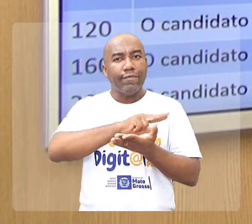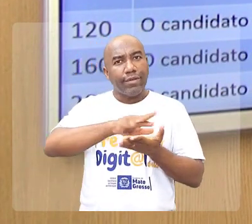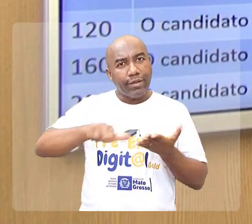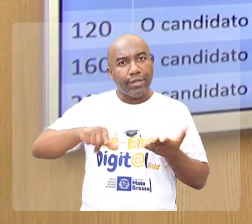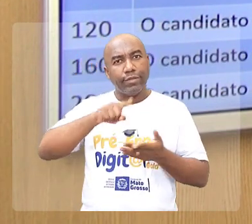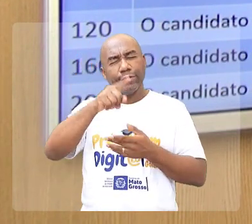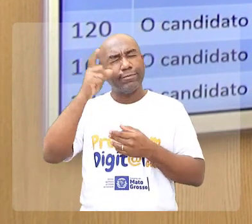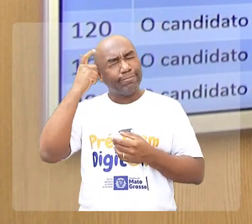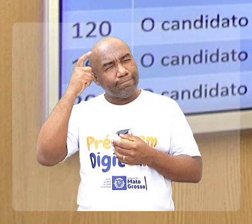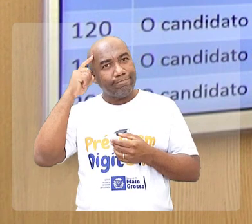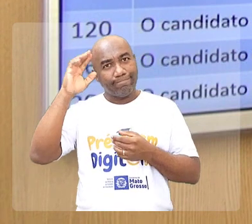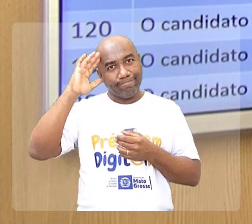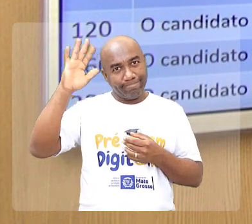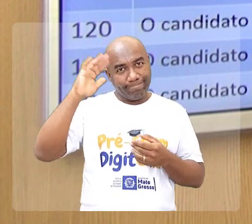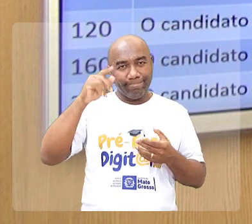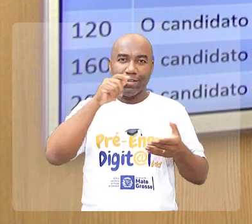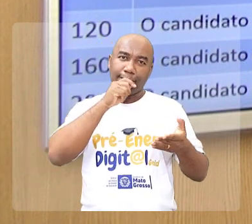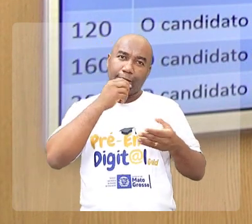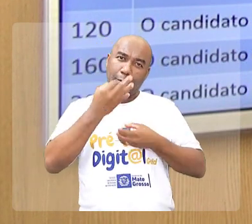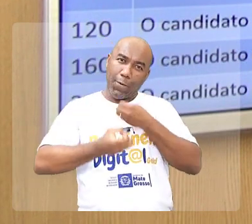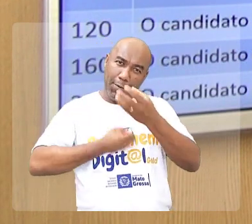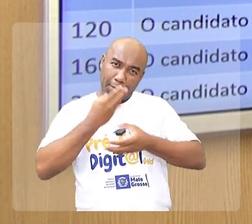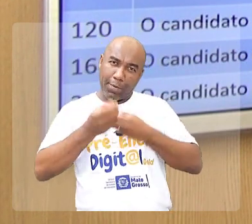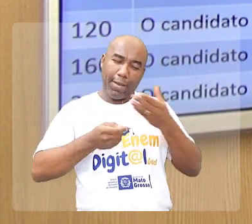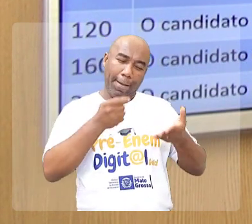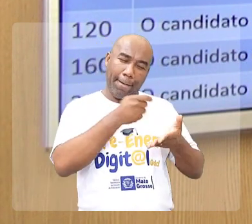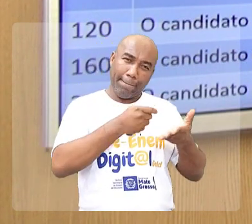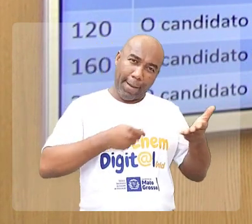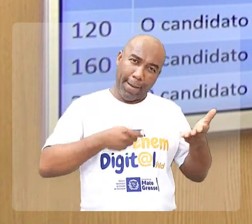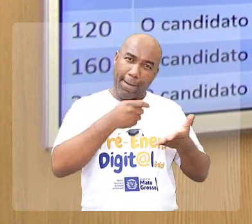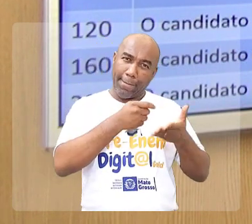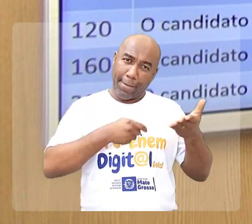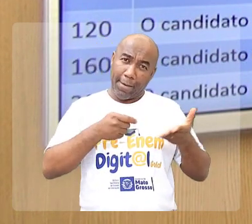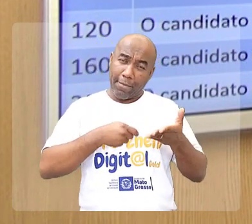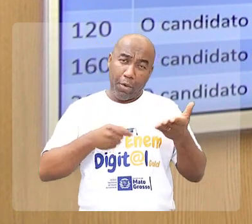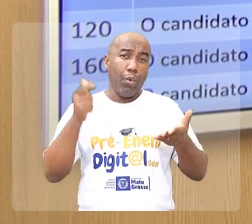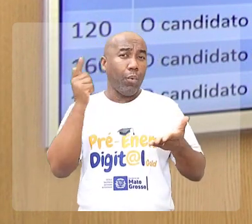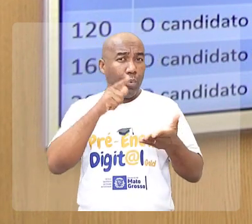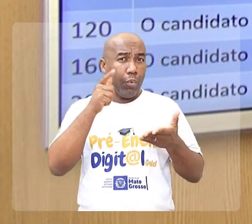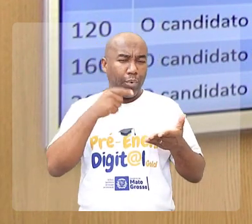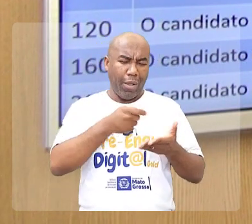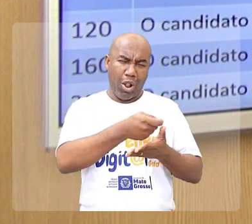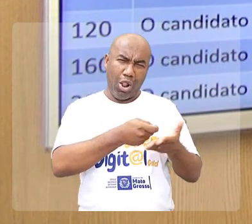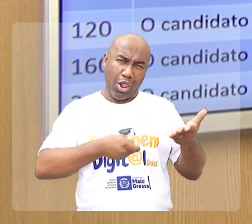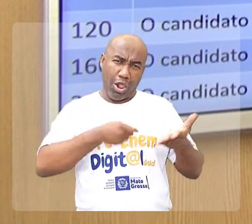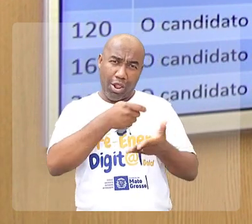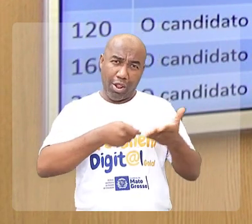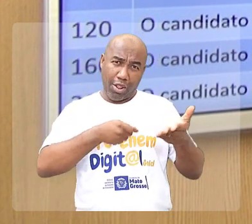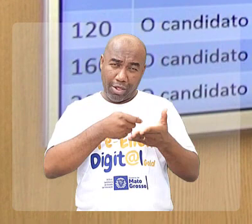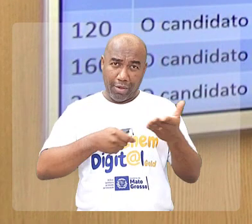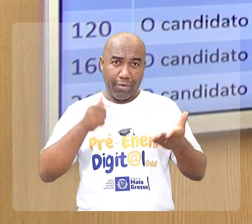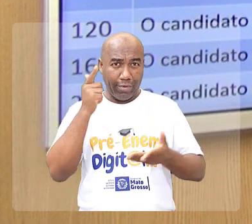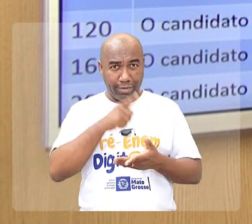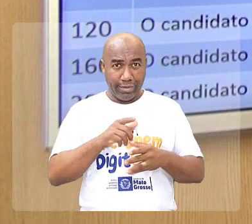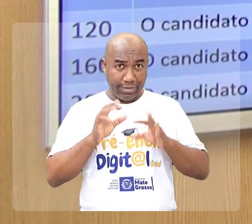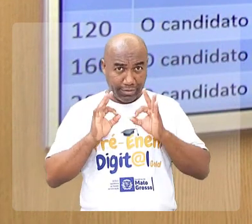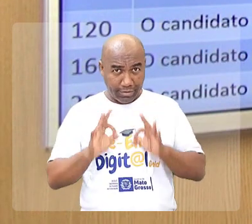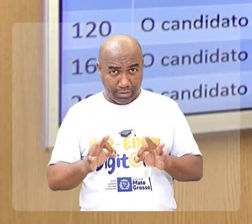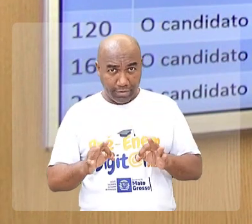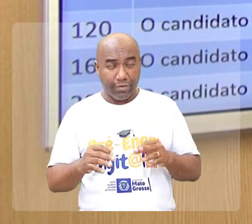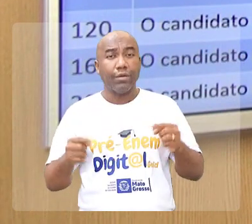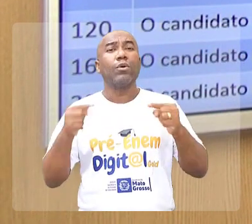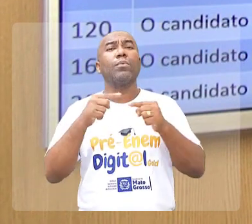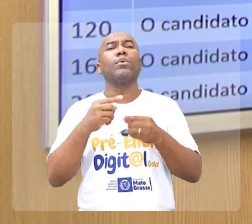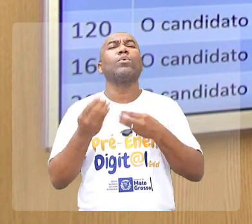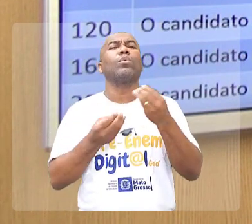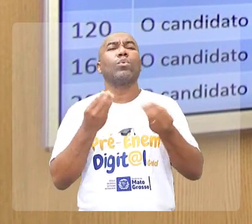discutindo, argumentando, apresentando provas, contextualizando, repertório, beleza. E o